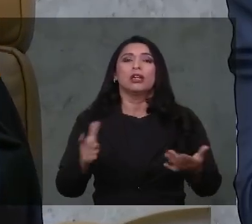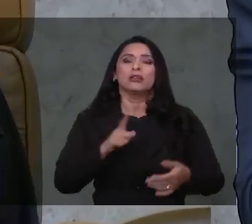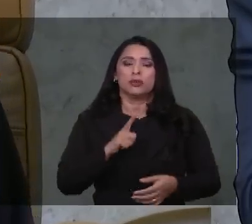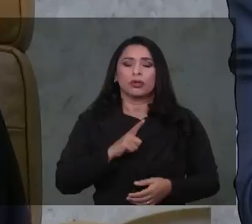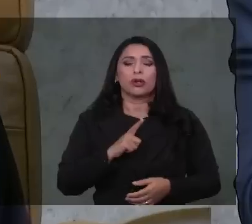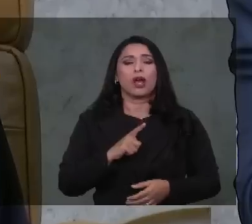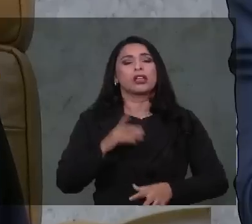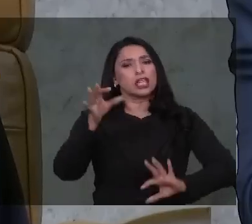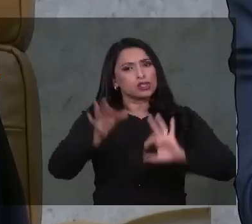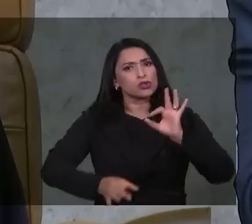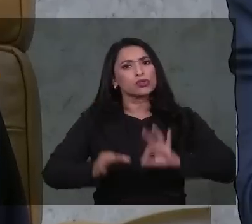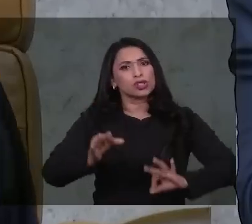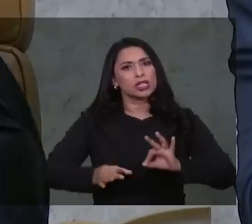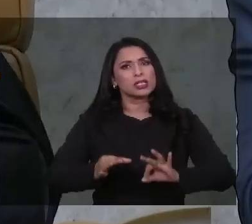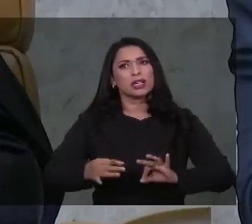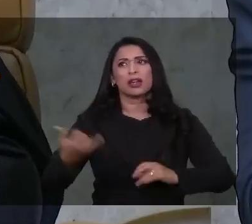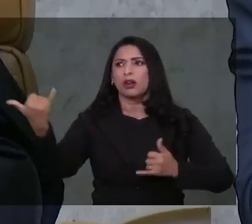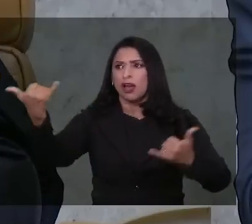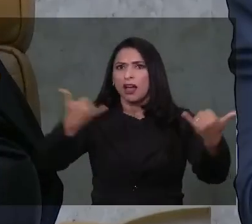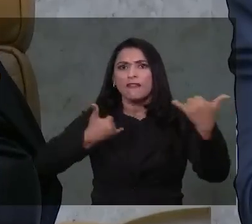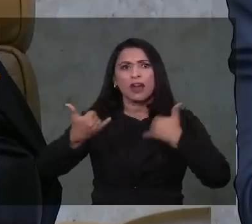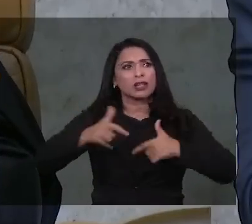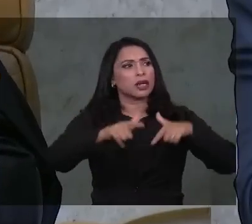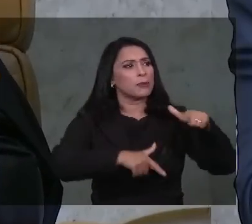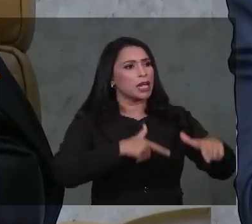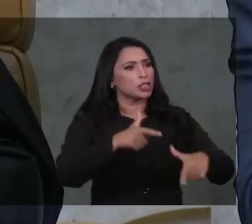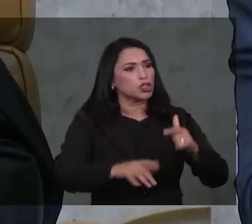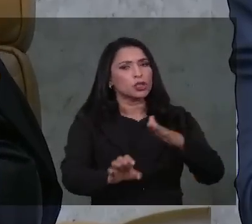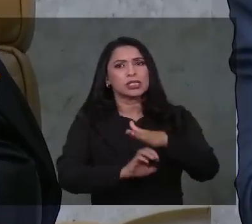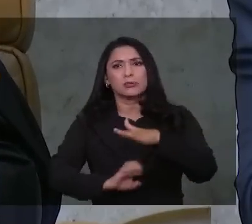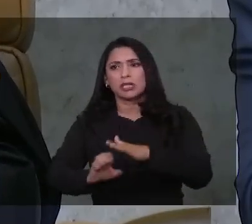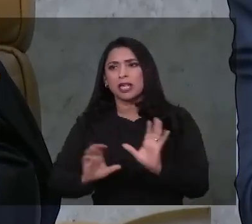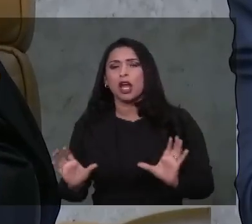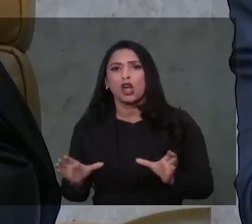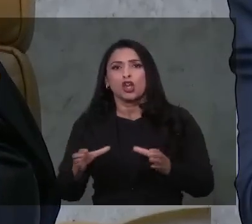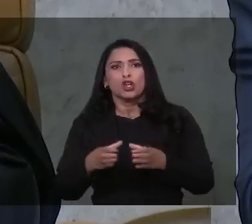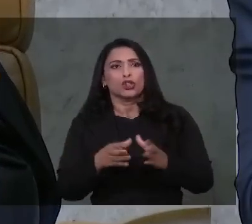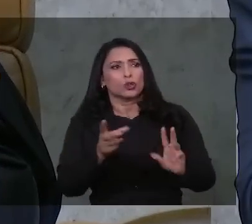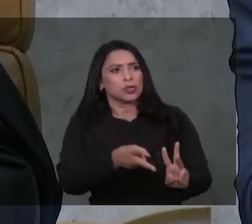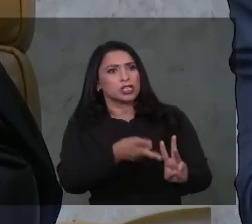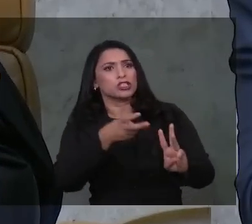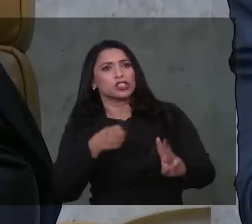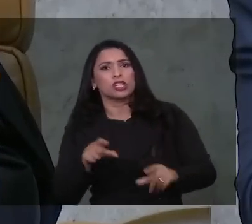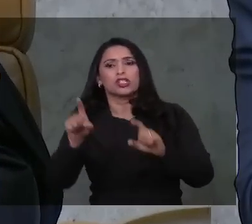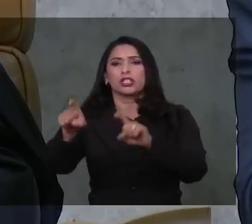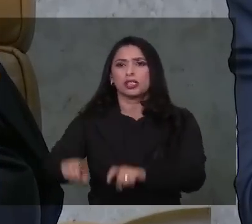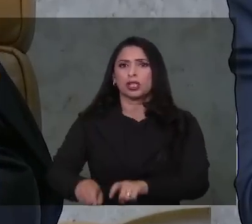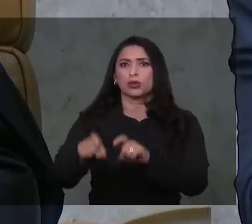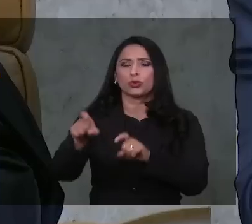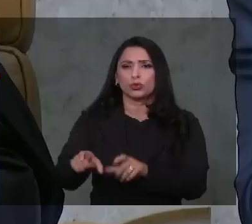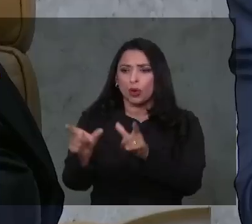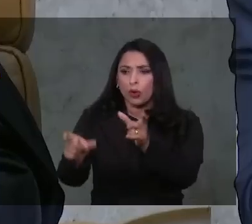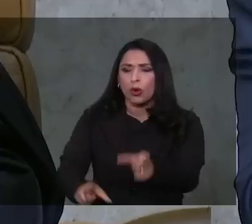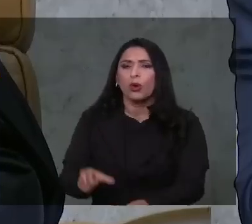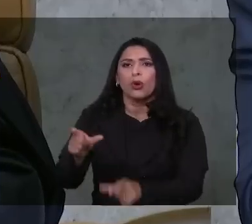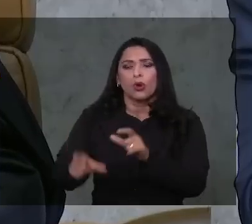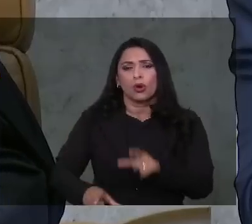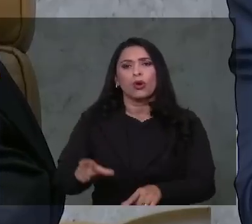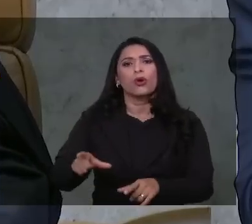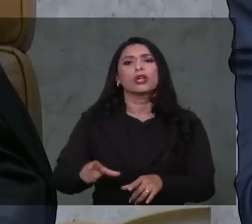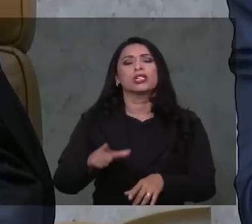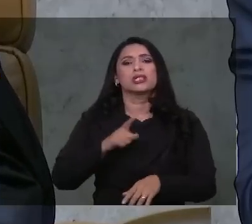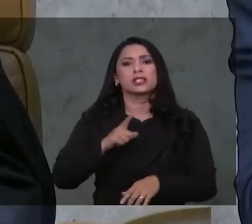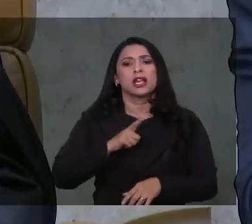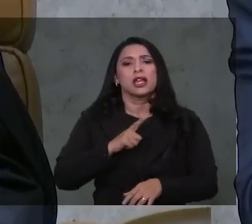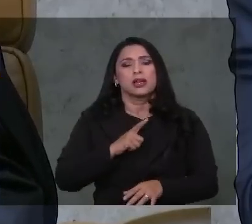pretendo ouvir a todos, trabalhadores e empresários, comunidades indígenas e agricultores, produtores rurais e ambientalistas,